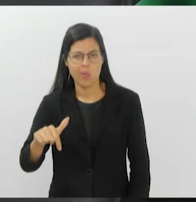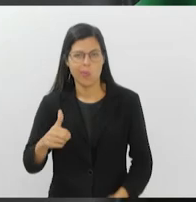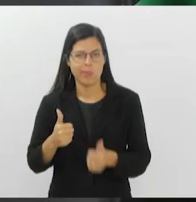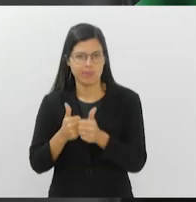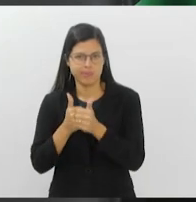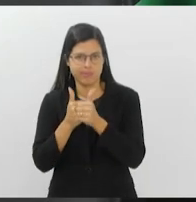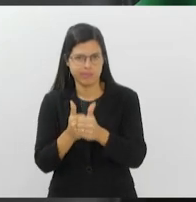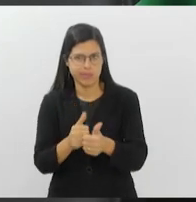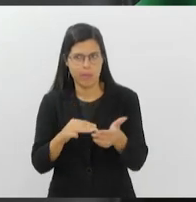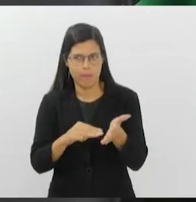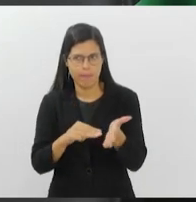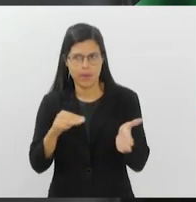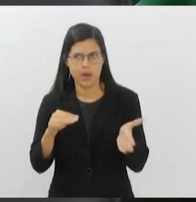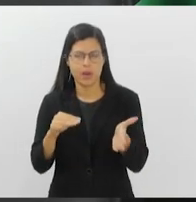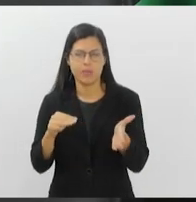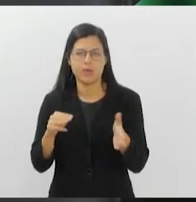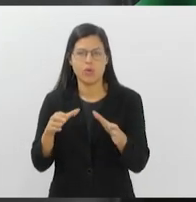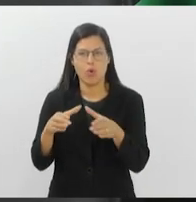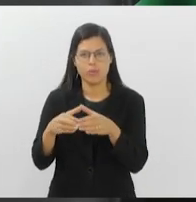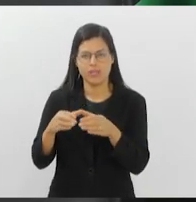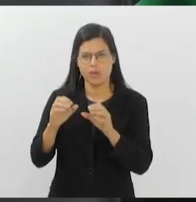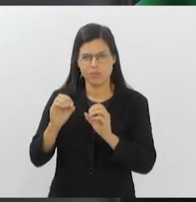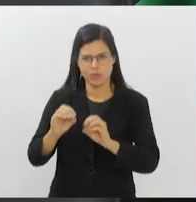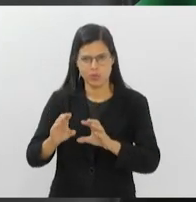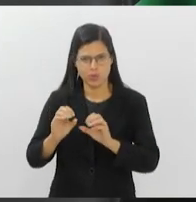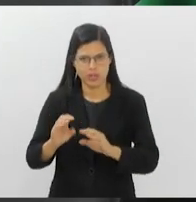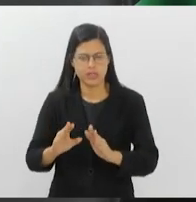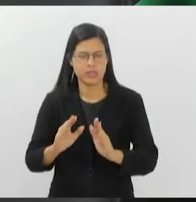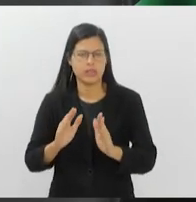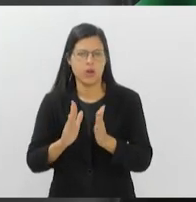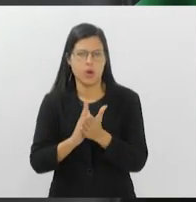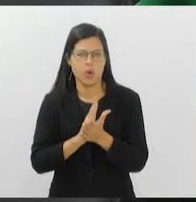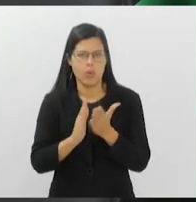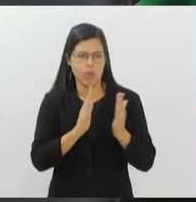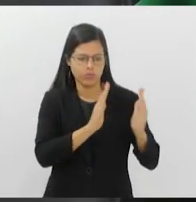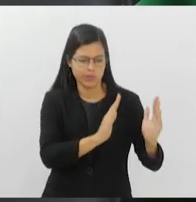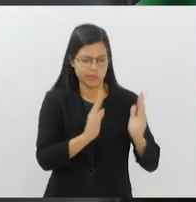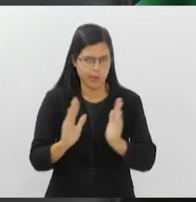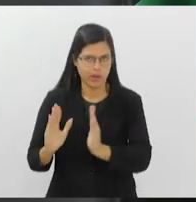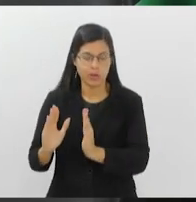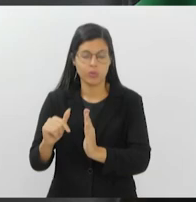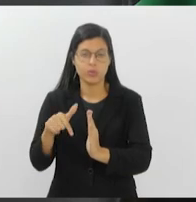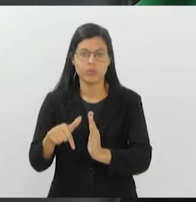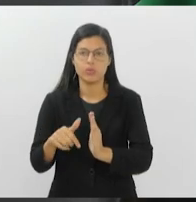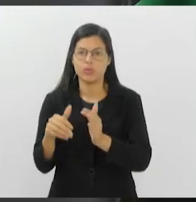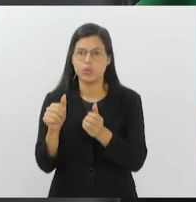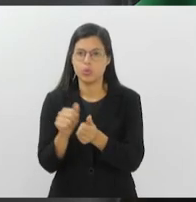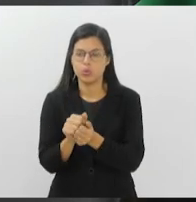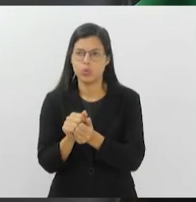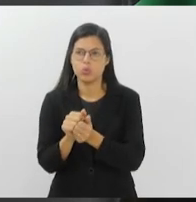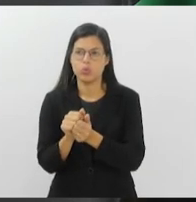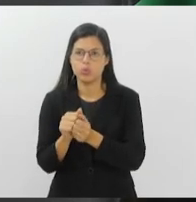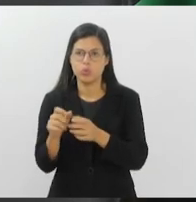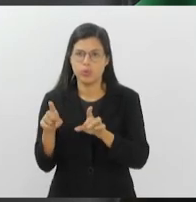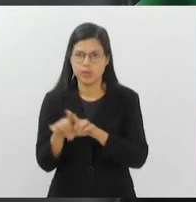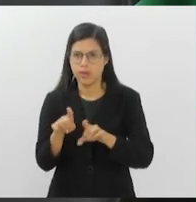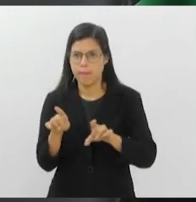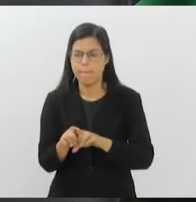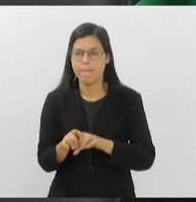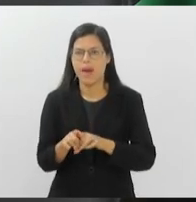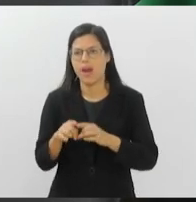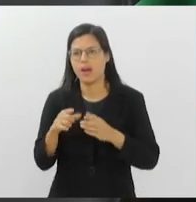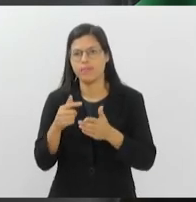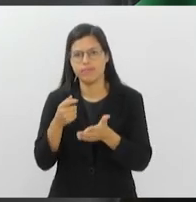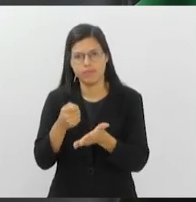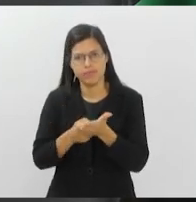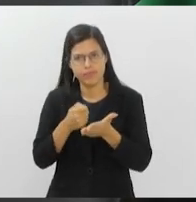presidente da Comissão de Educação, em alguns mandatos, ele esteve comigo aí nas lutas do momento